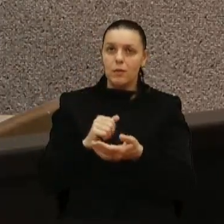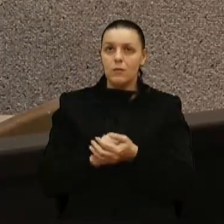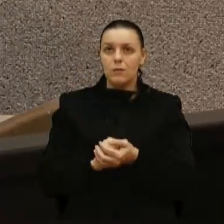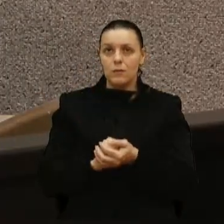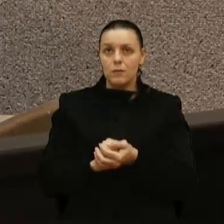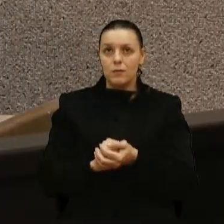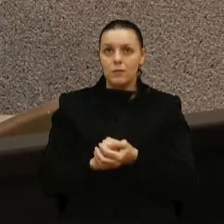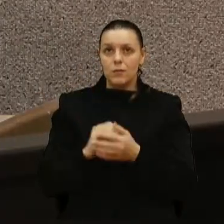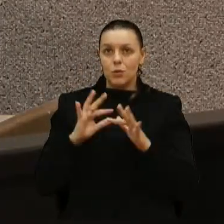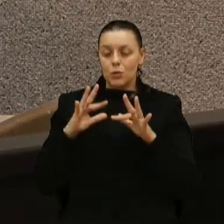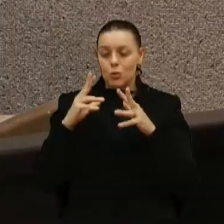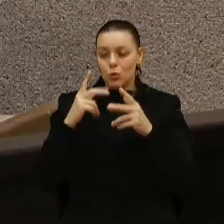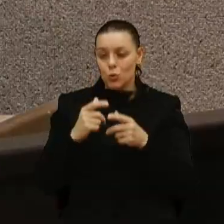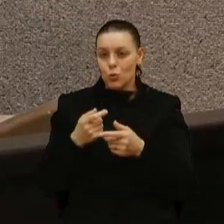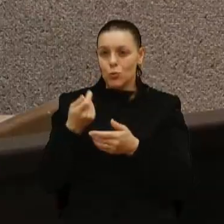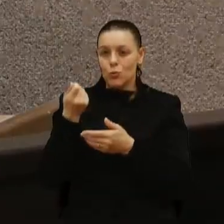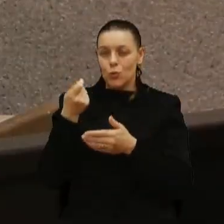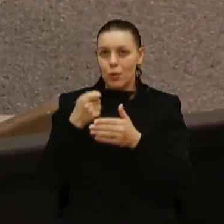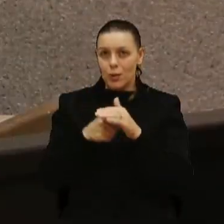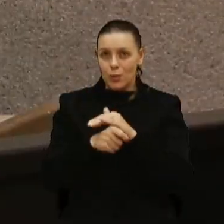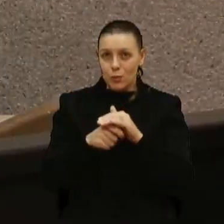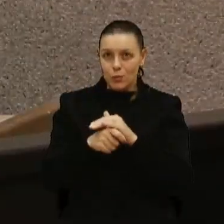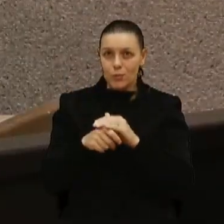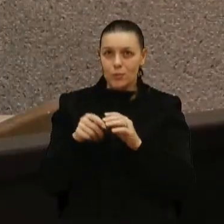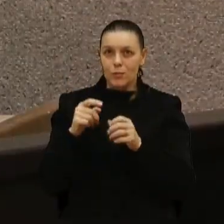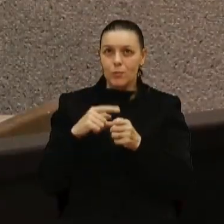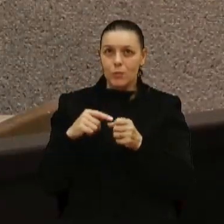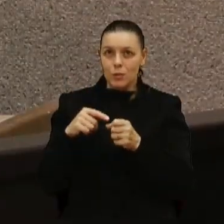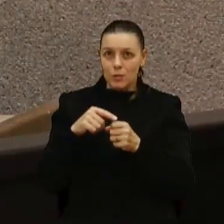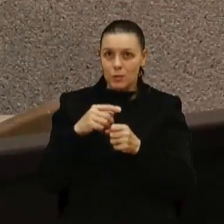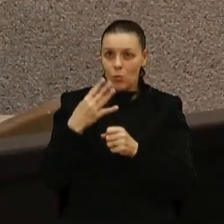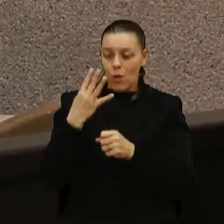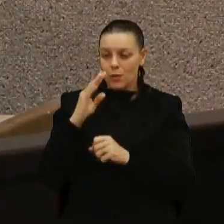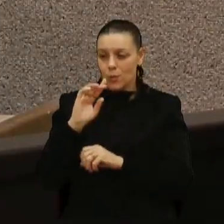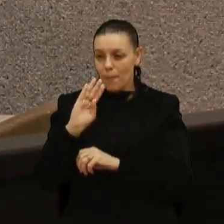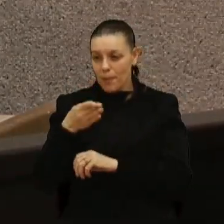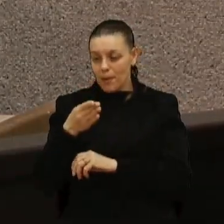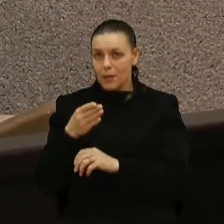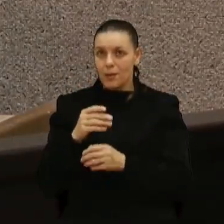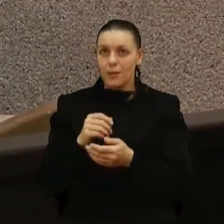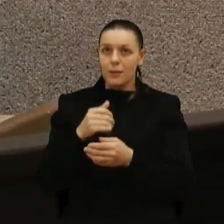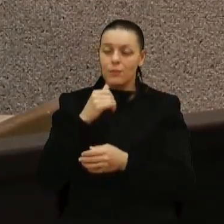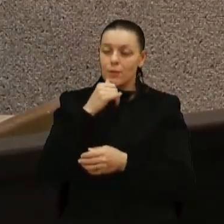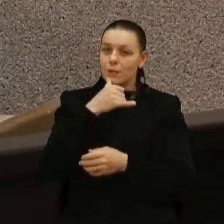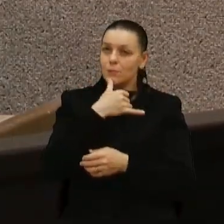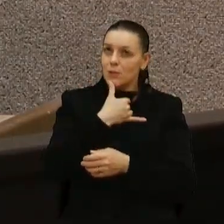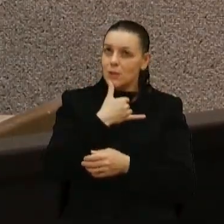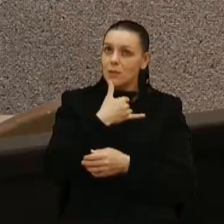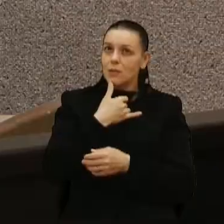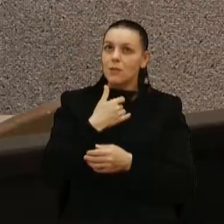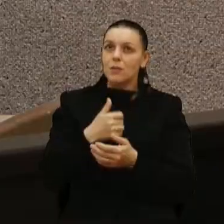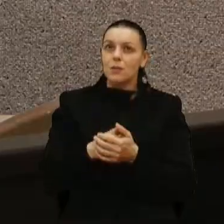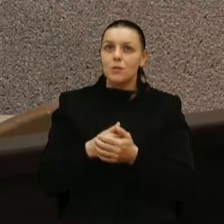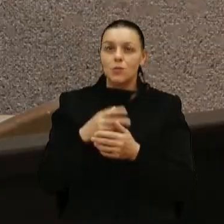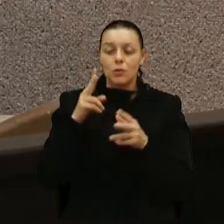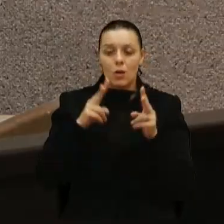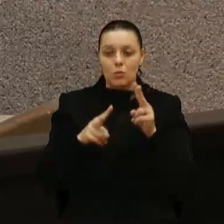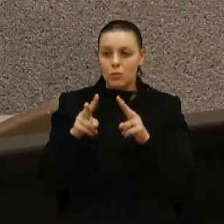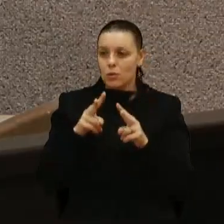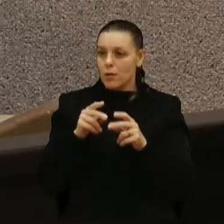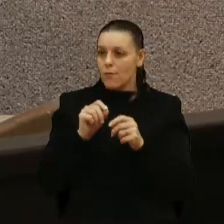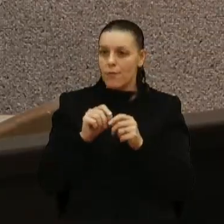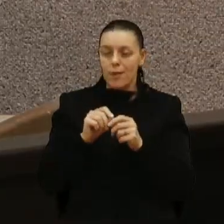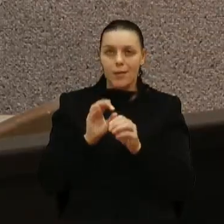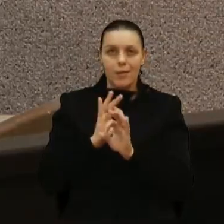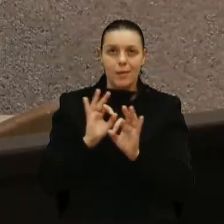através de todo o recurso que o município tem de 4 bi, infelizmente, algumas coisas não são olhadas e não são